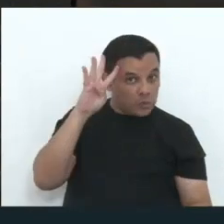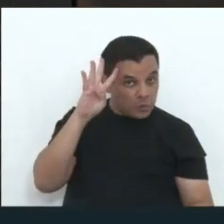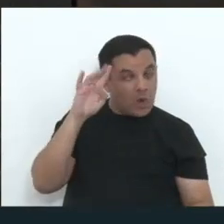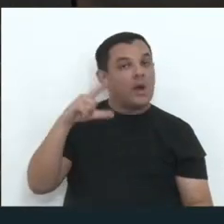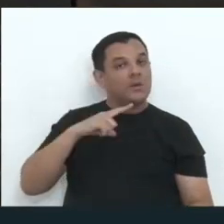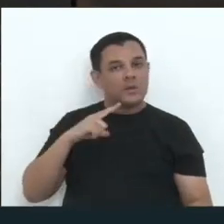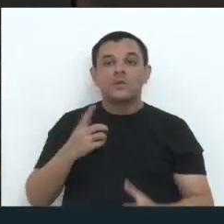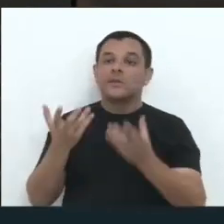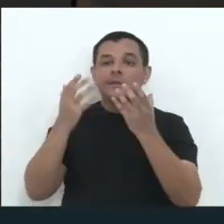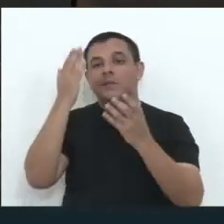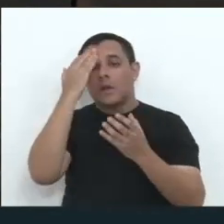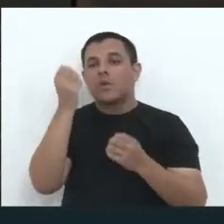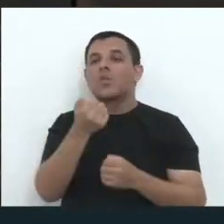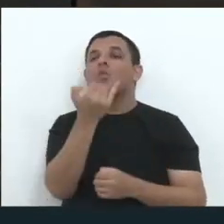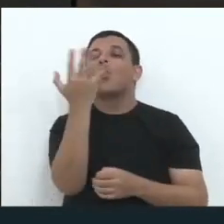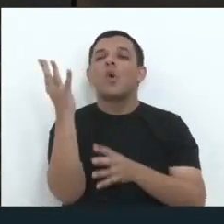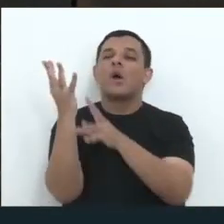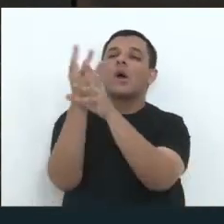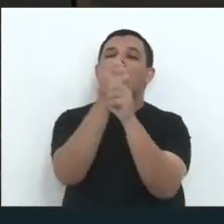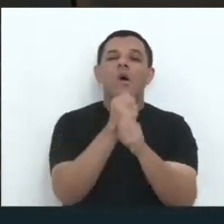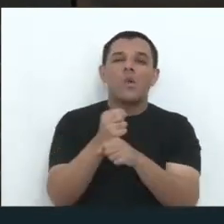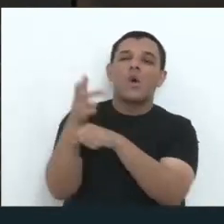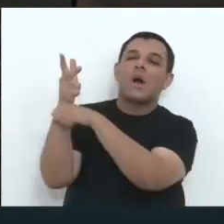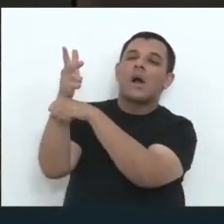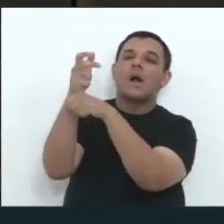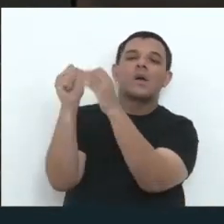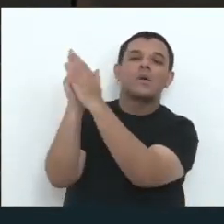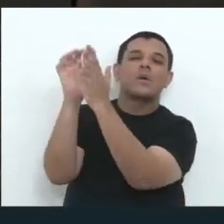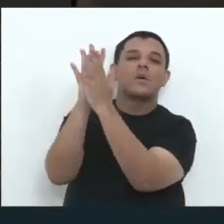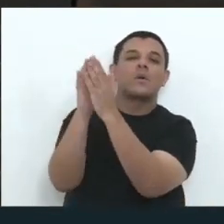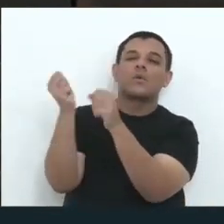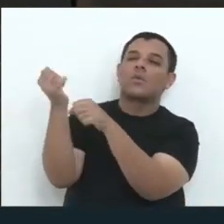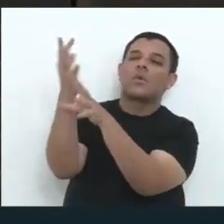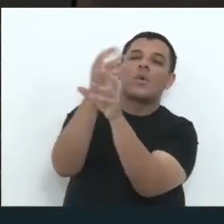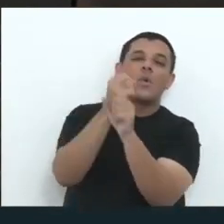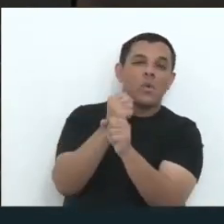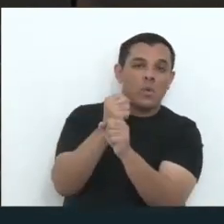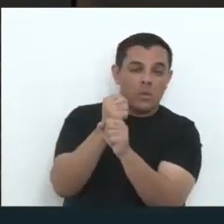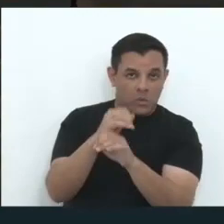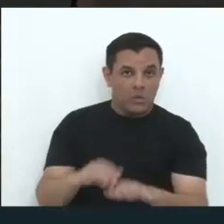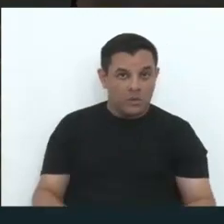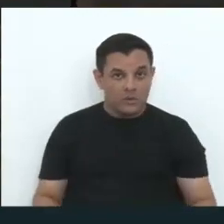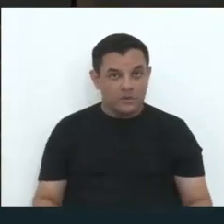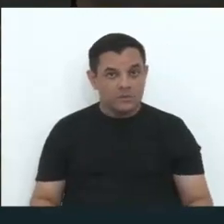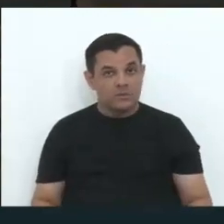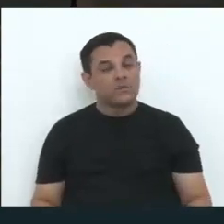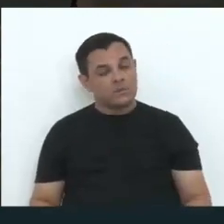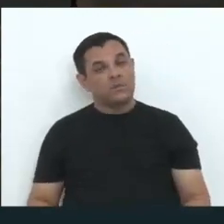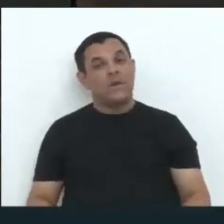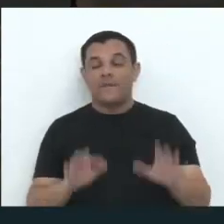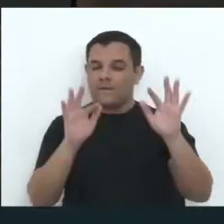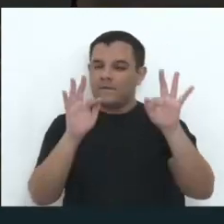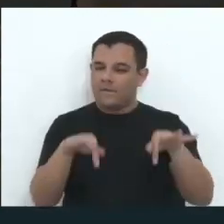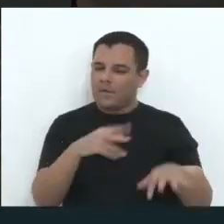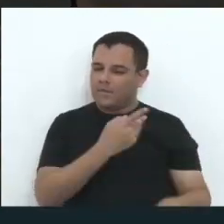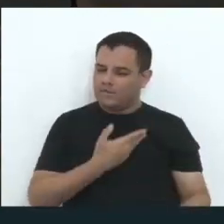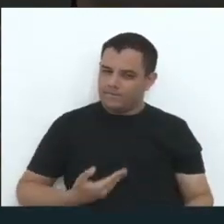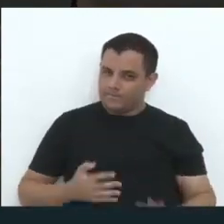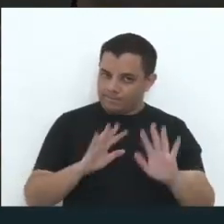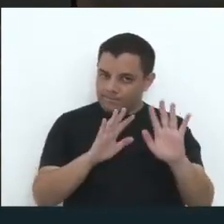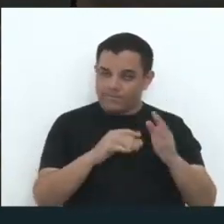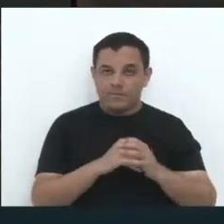a quantidade de radares instalados. Para encerrar, vereador. Para encerrar, presidente. Então, a coisa não pode ficar solta, descambada, e como o Décio ele colocou